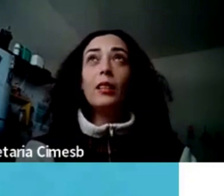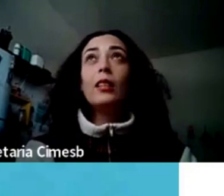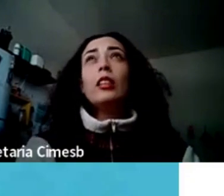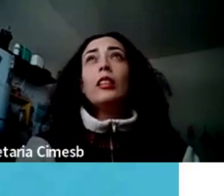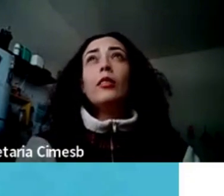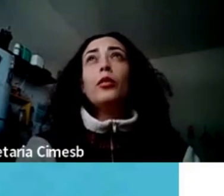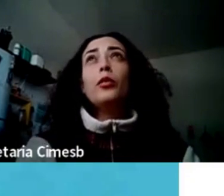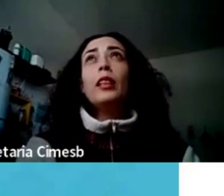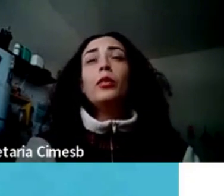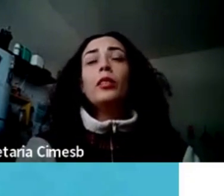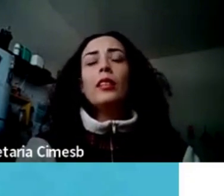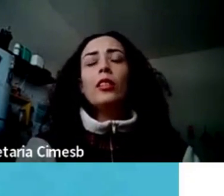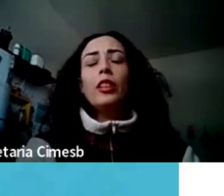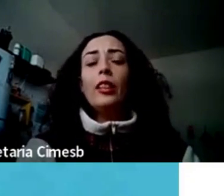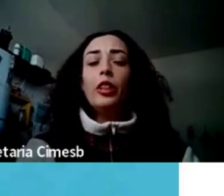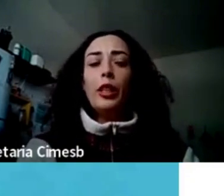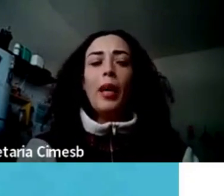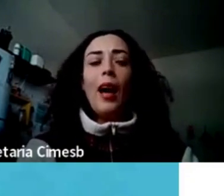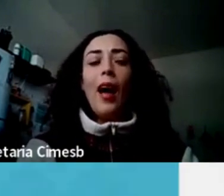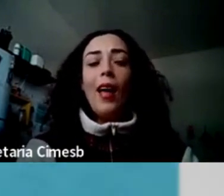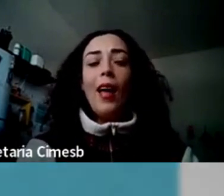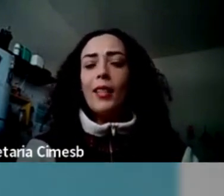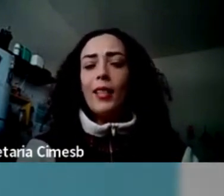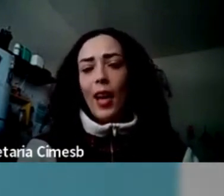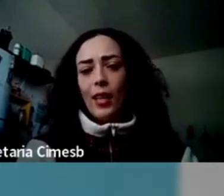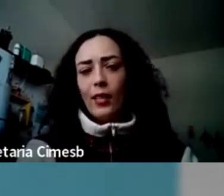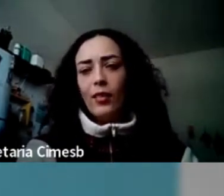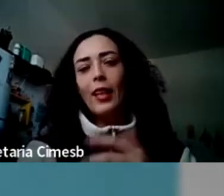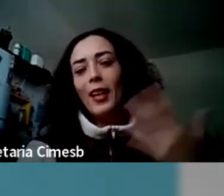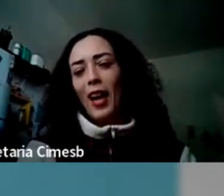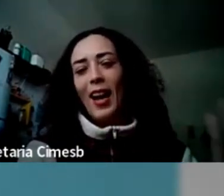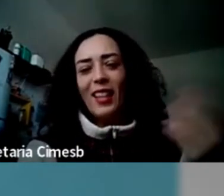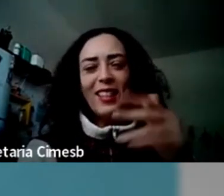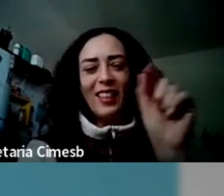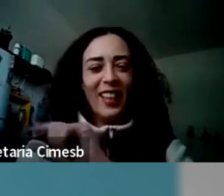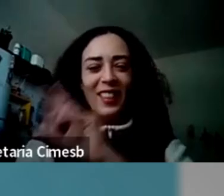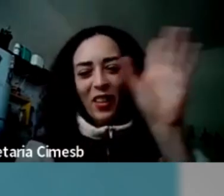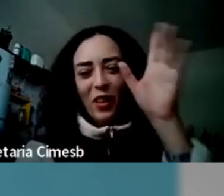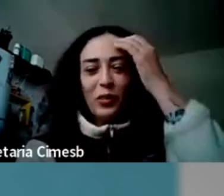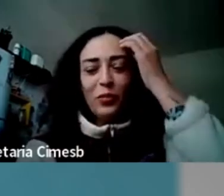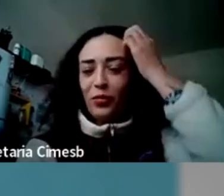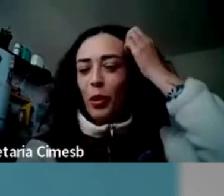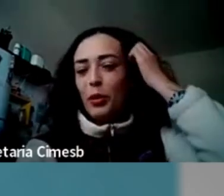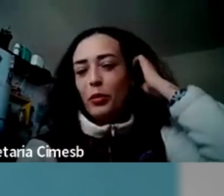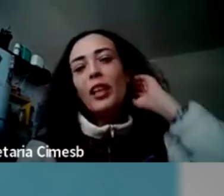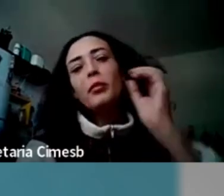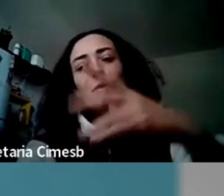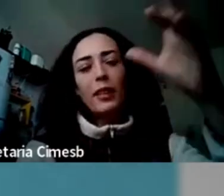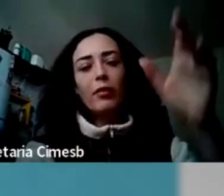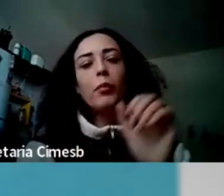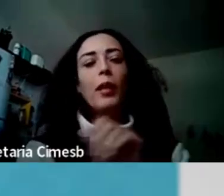é Libras. Nos Estados Unidos se chama ASL. Nem é ASL, né, Theo? Um